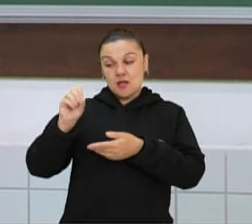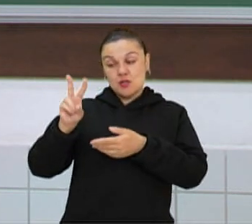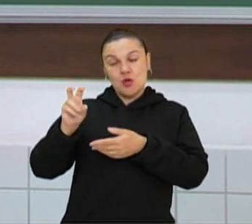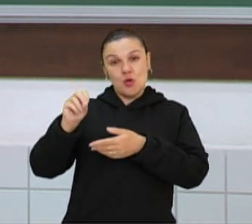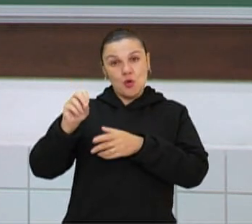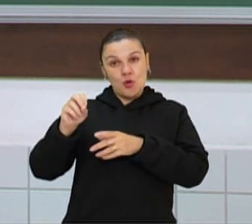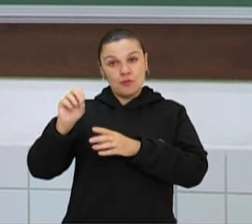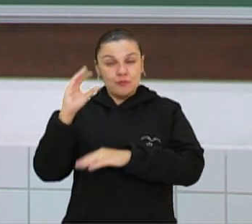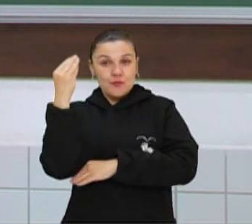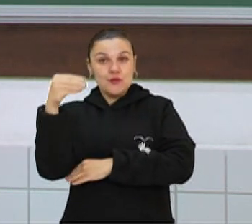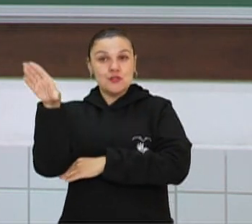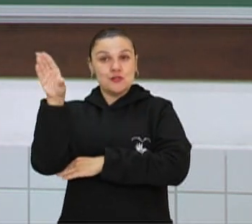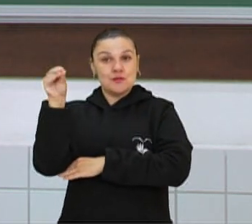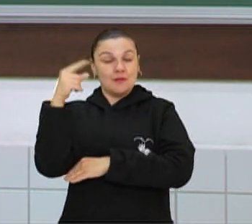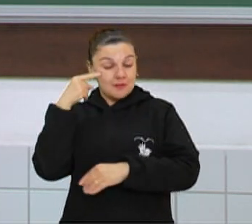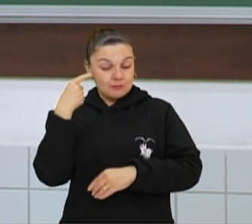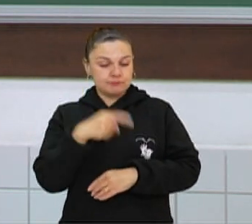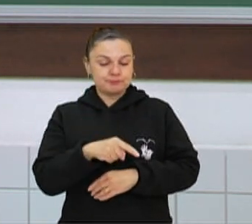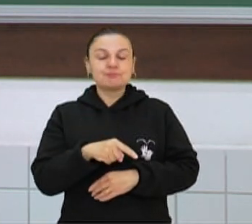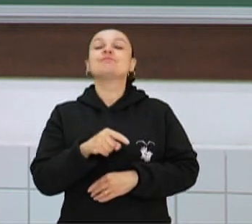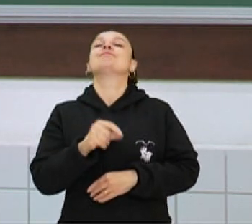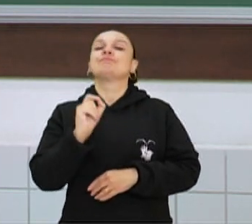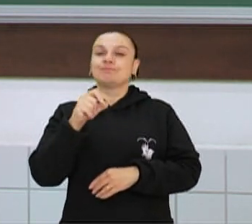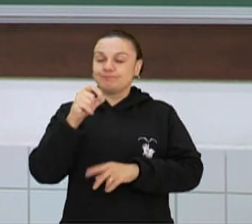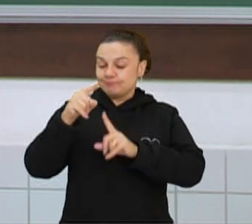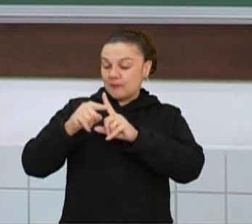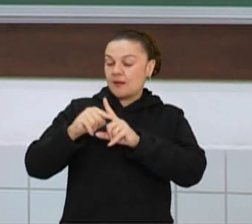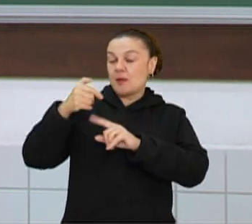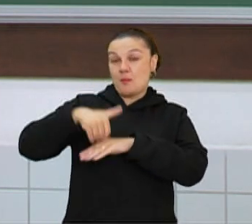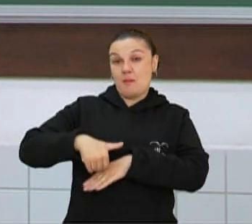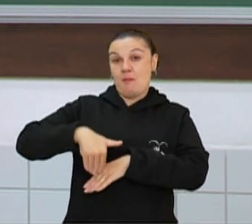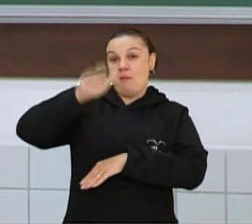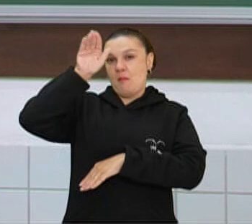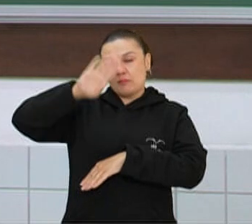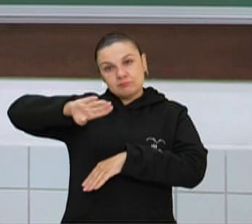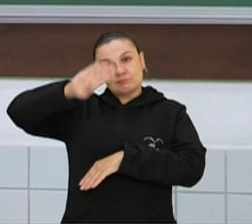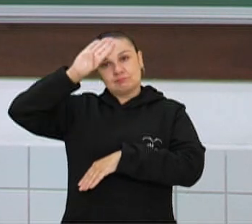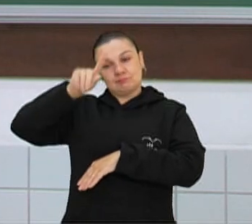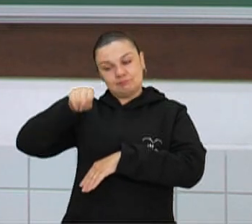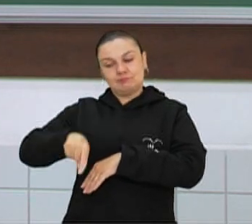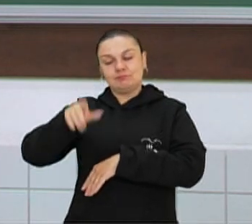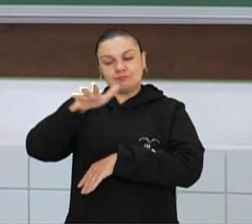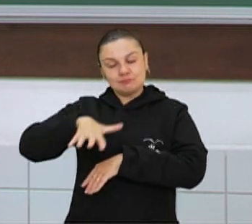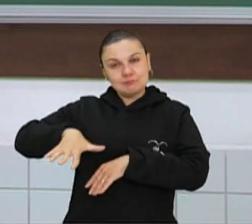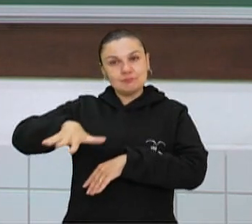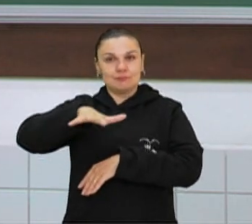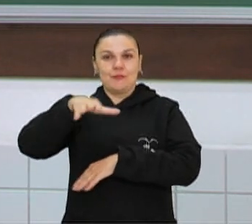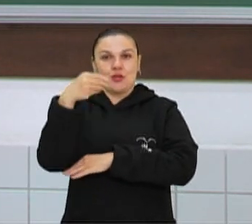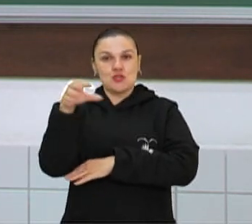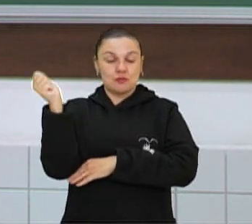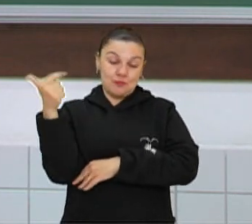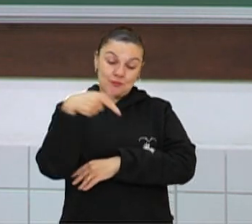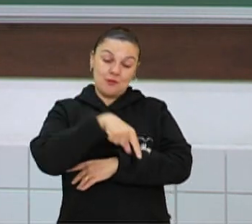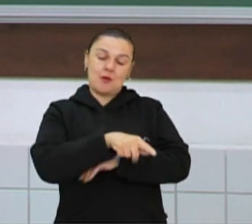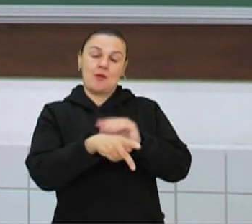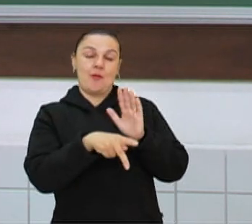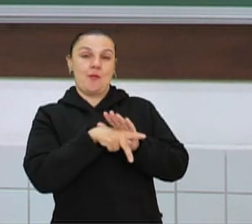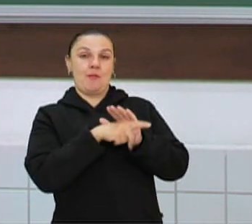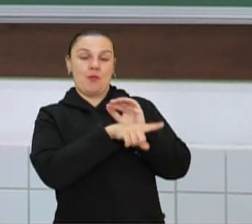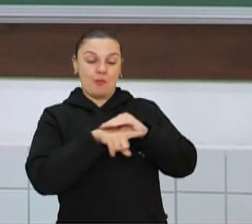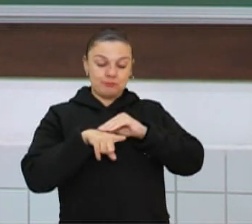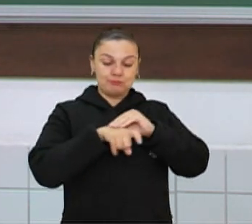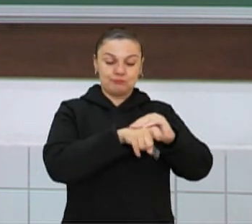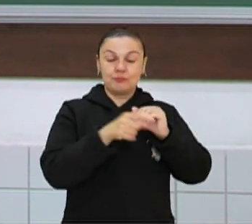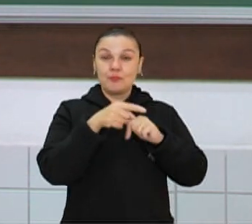do dinossauro e comprovou que essas temperaturas são mais altas nos dinossauros do que nos moluscos, justamente